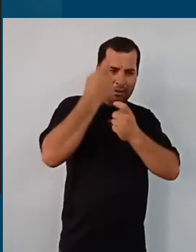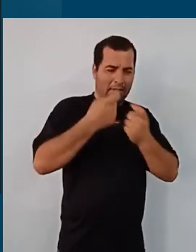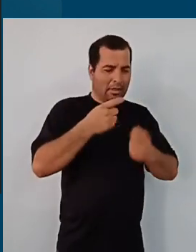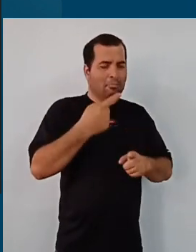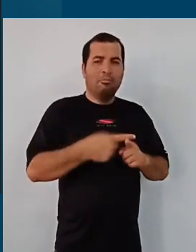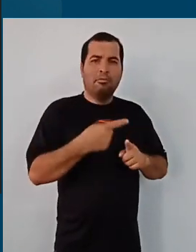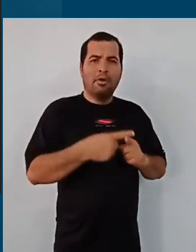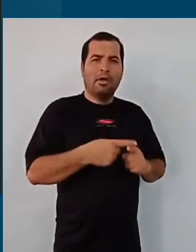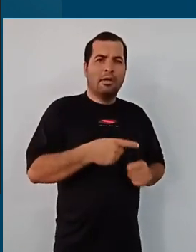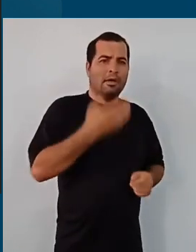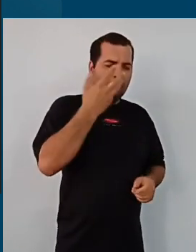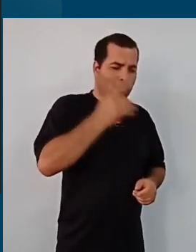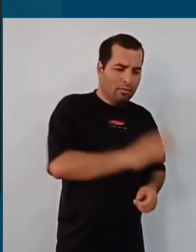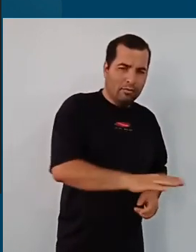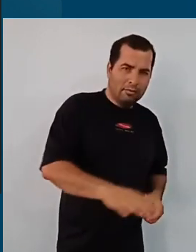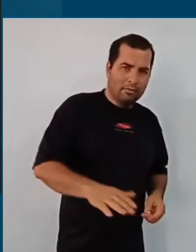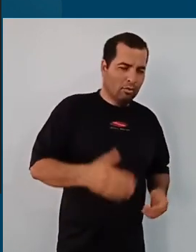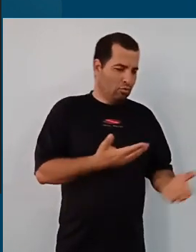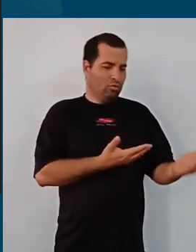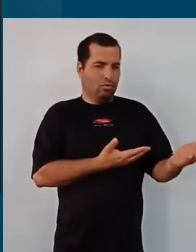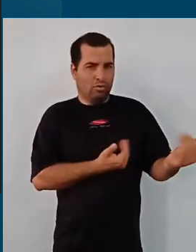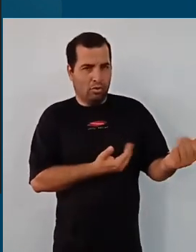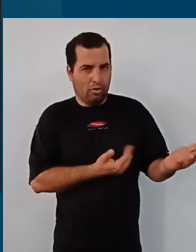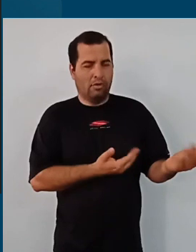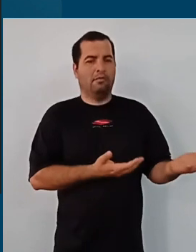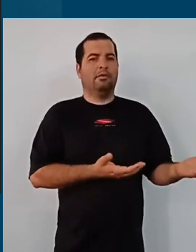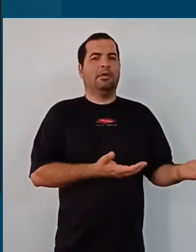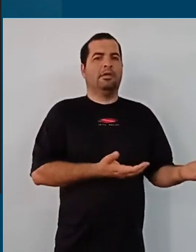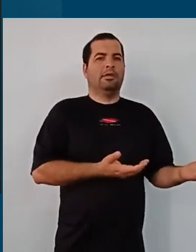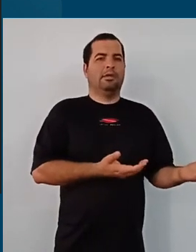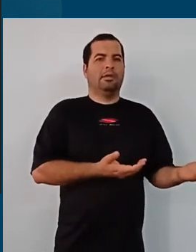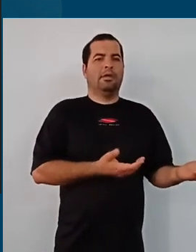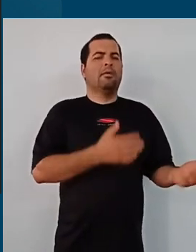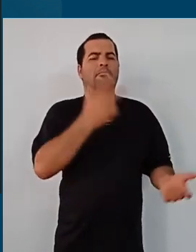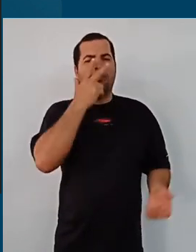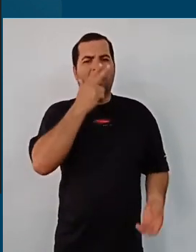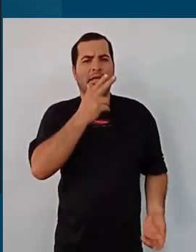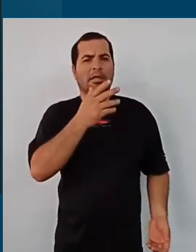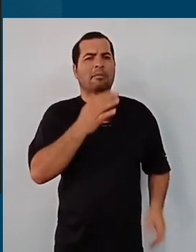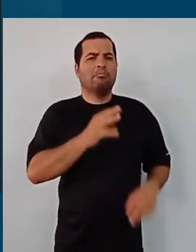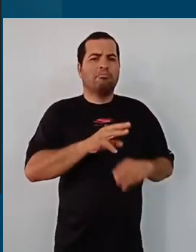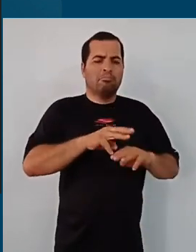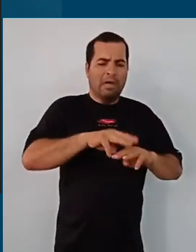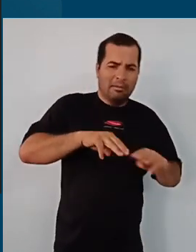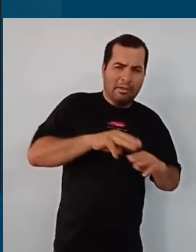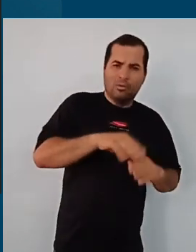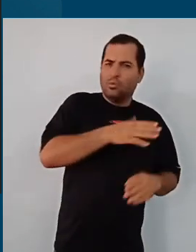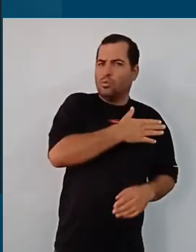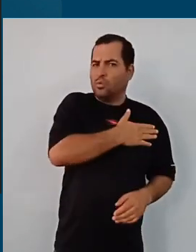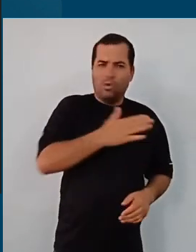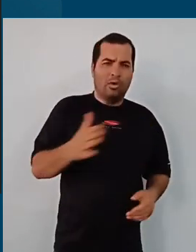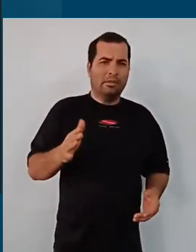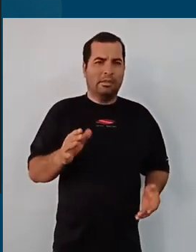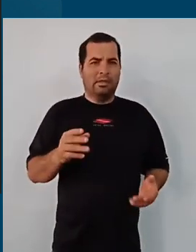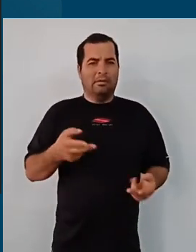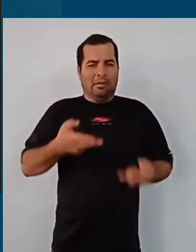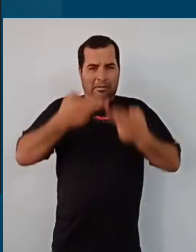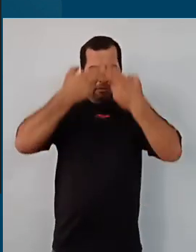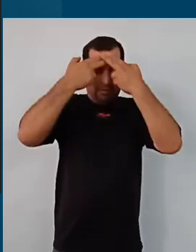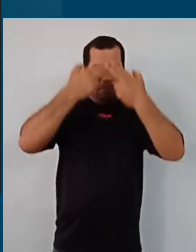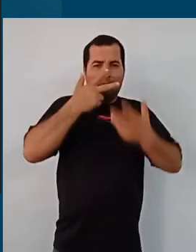os estudantes e os jovens, crianças, não gostam de aprender matemática ou encontram muita dificuldade